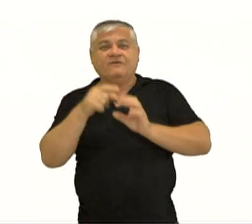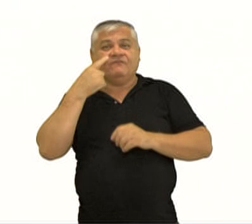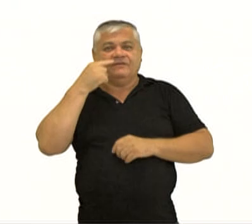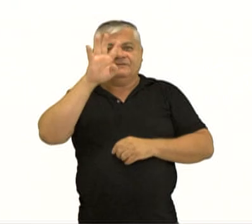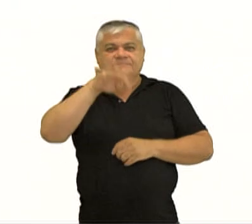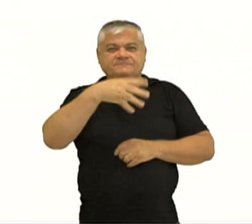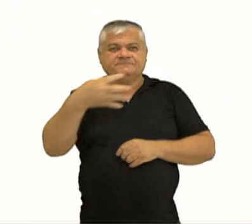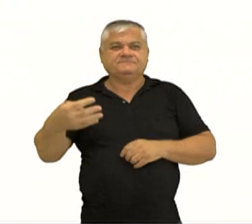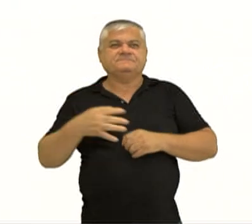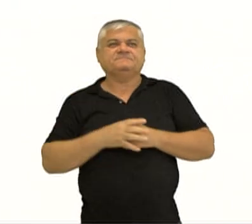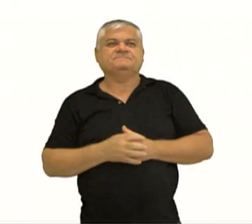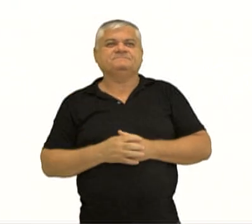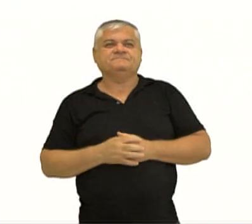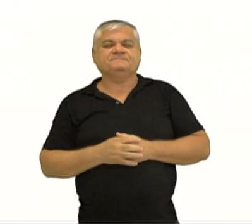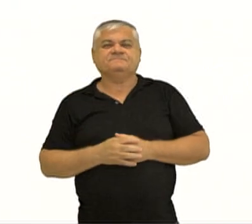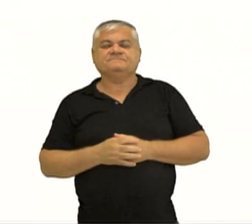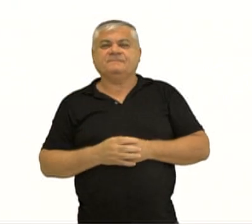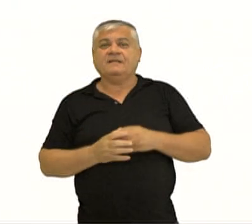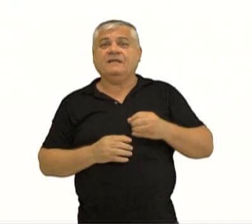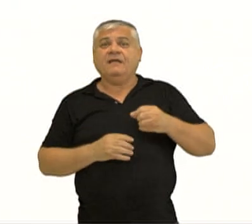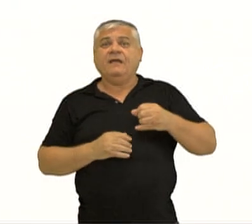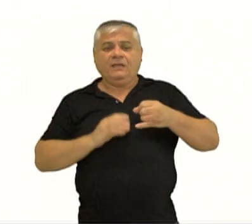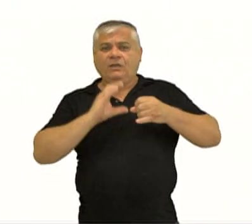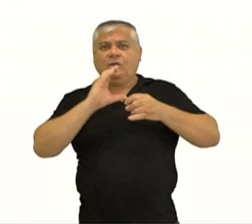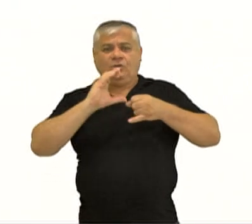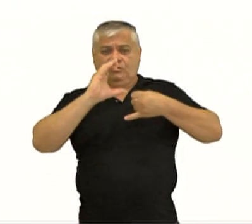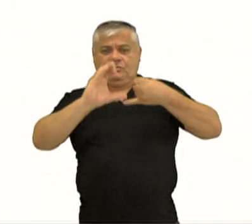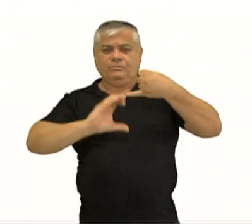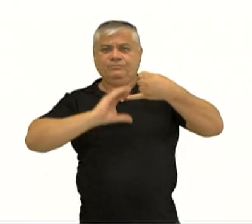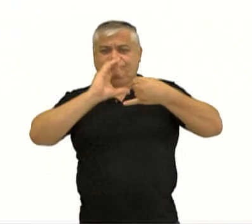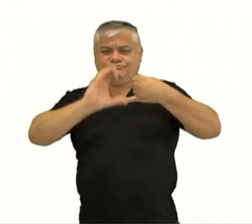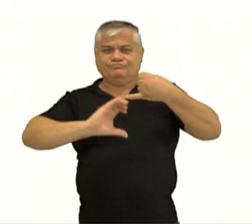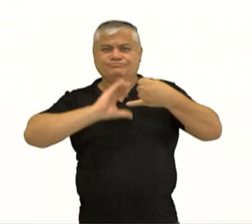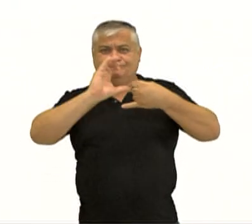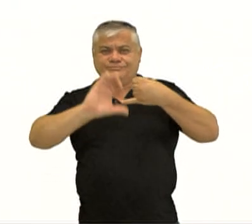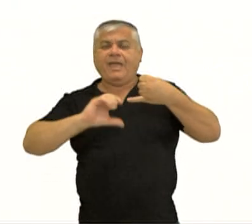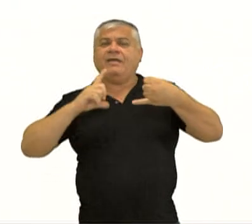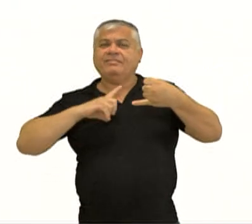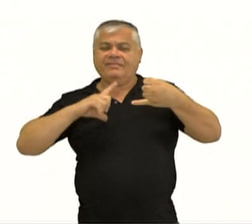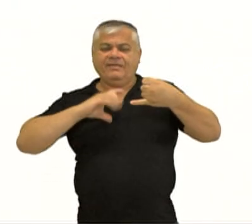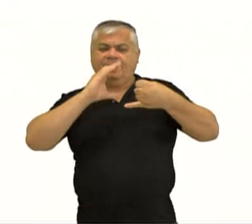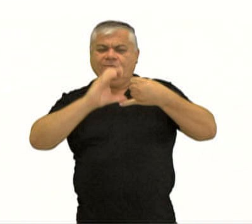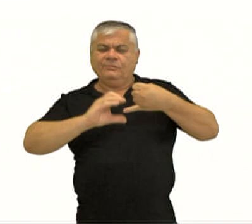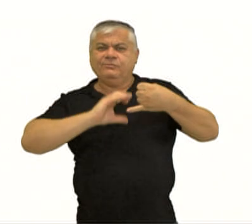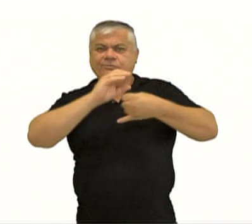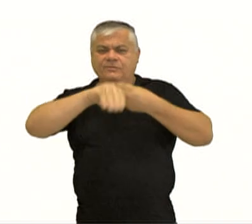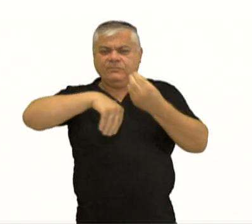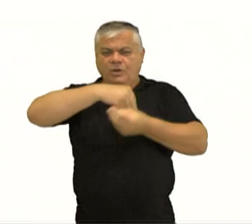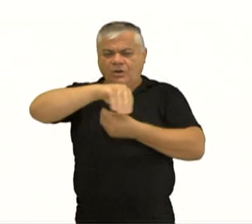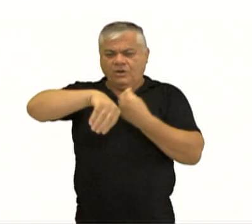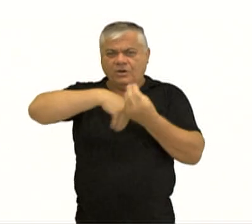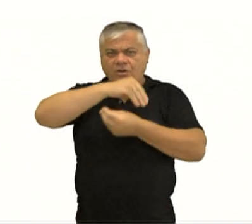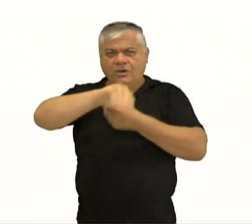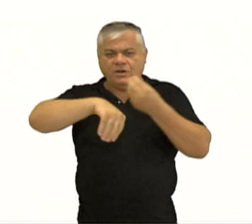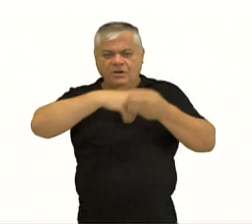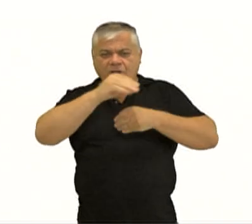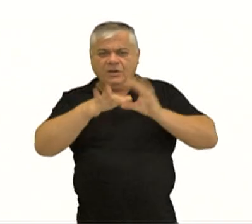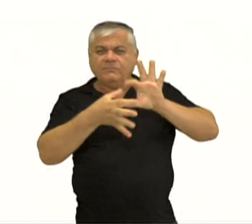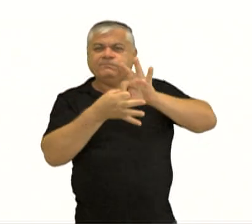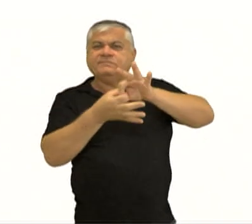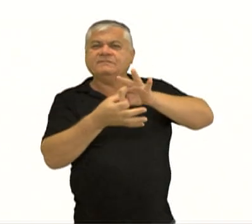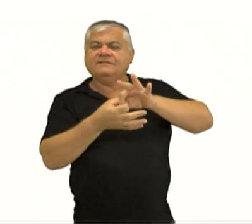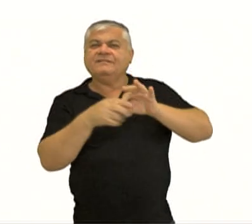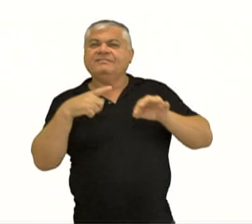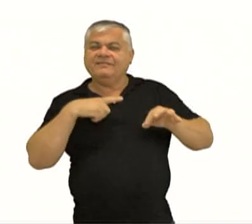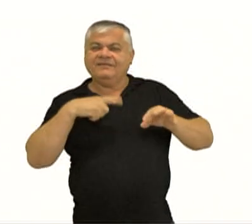você ver. Ou ligação covalente. Nós temos compostos, moléculas formadas por ligação covalente. Os átomos